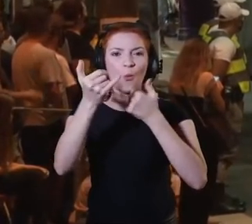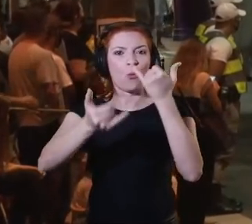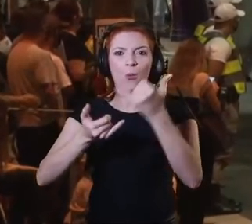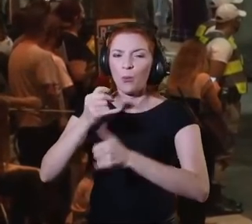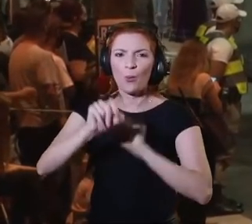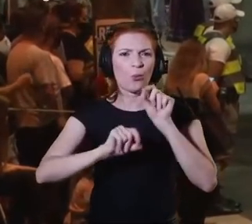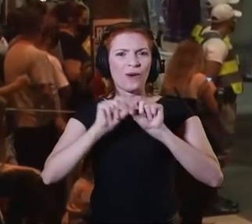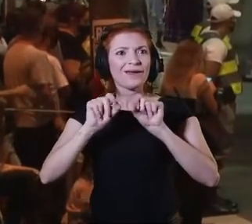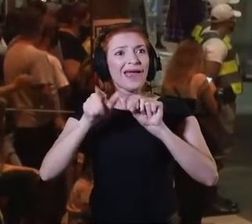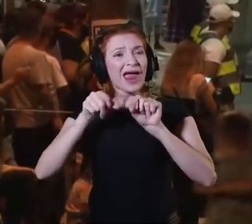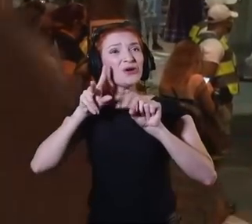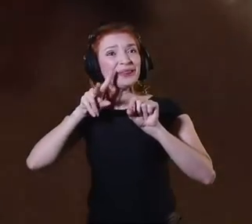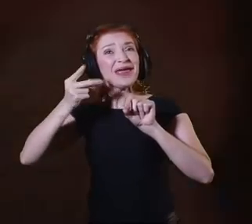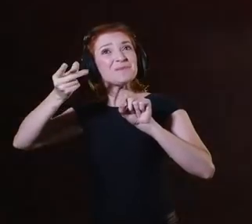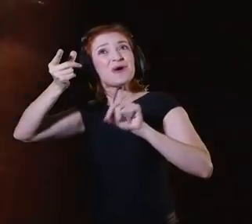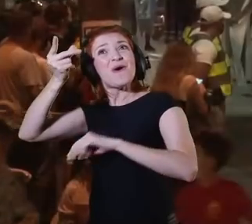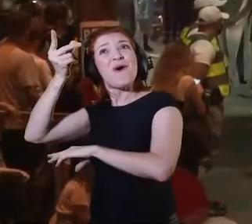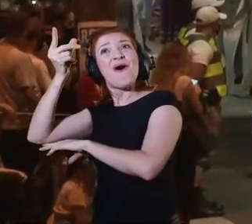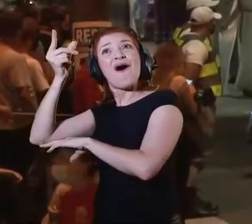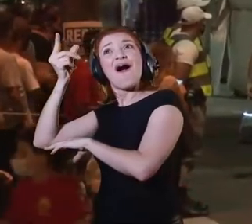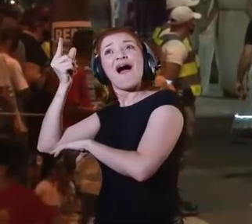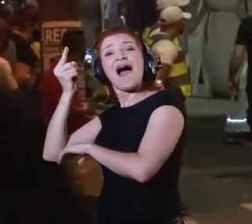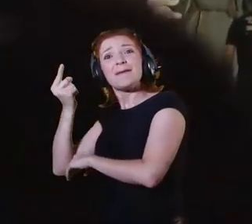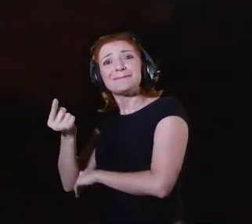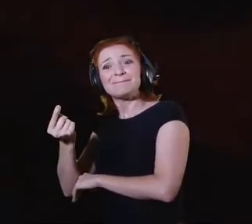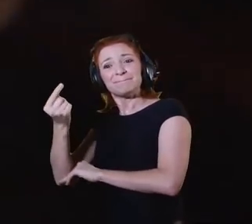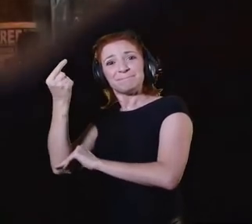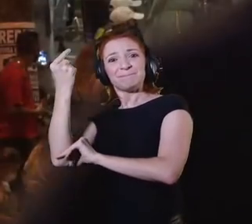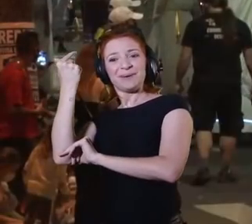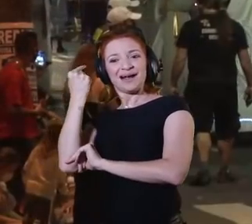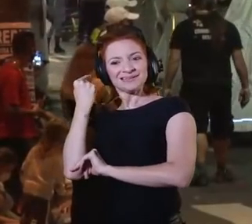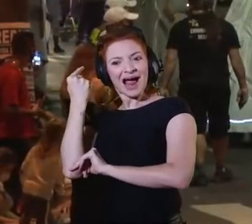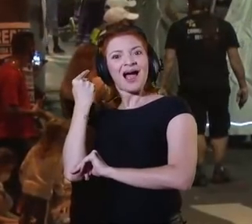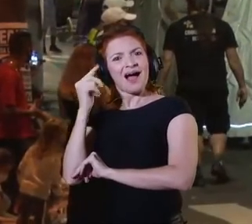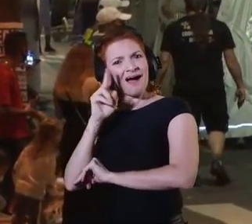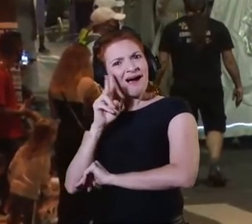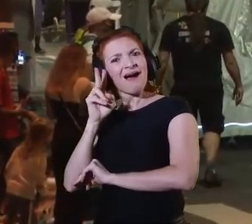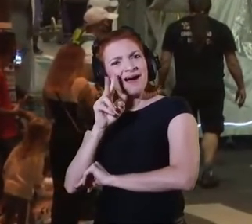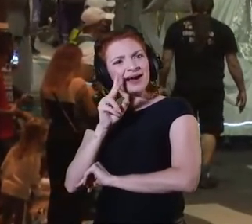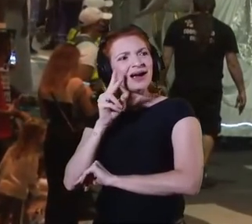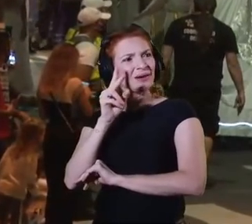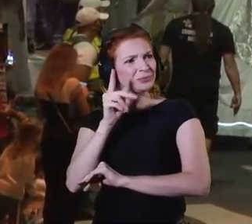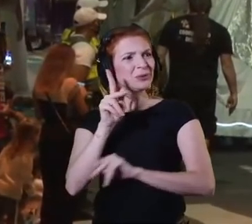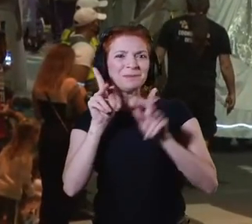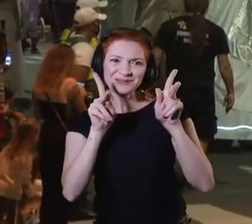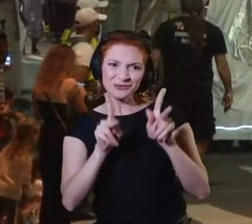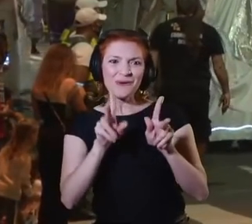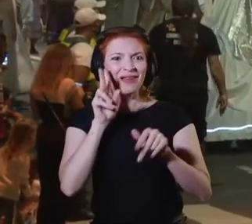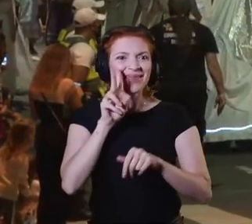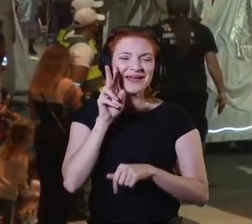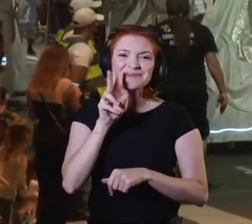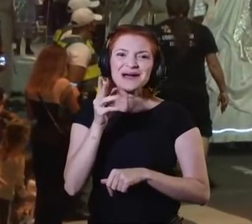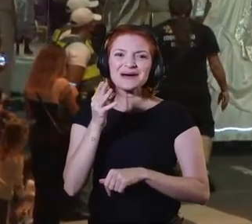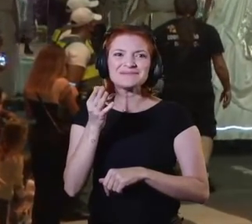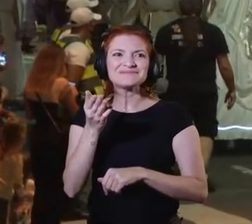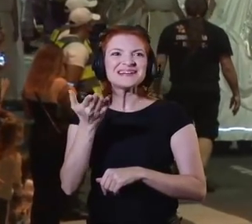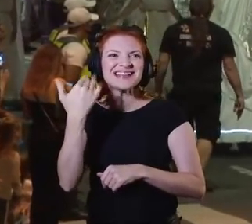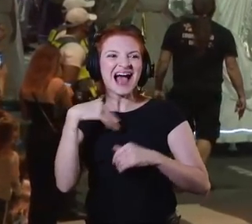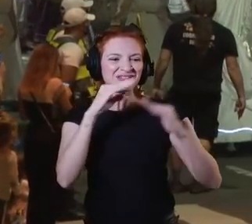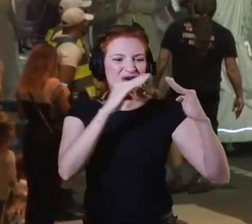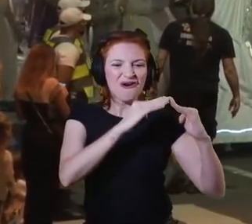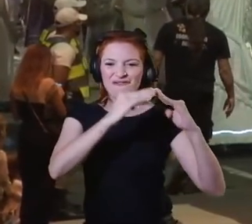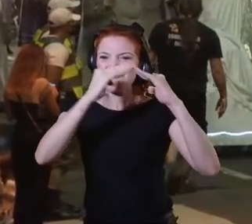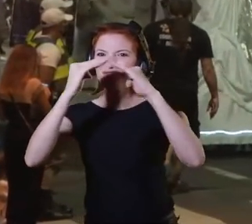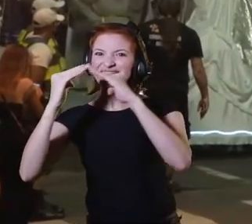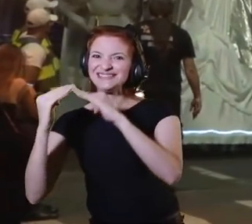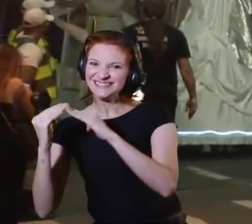faz voltar lá no passado, em que muitos dos que estão acompanhando viveram, as noites em que se iam na casa dos vizinhos fazer